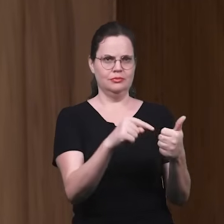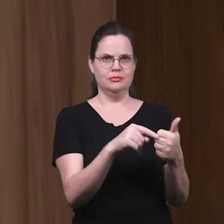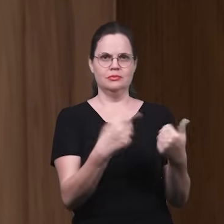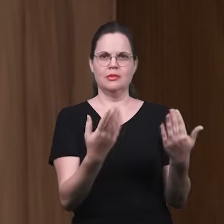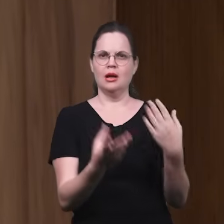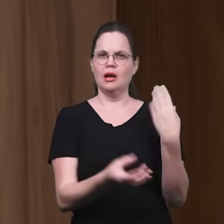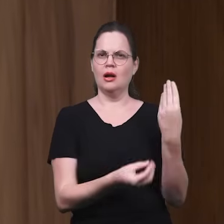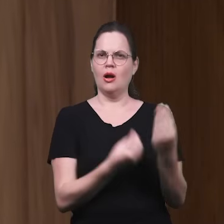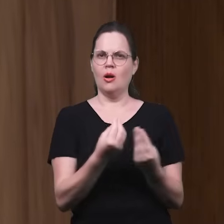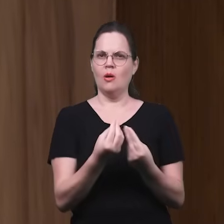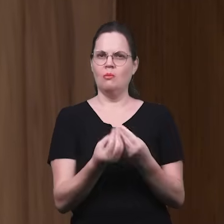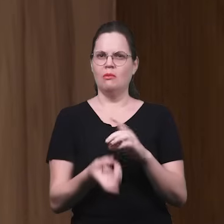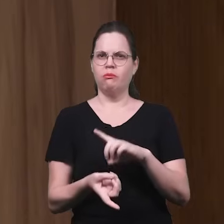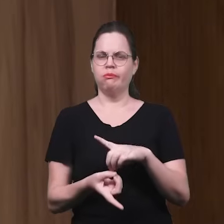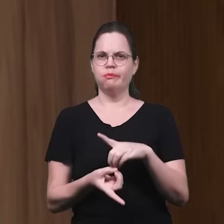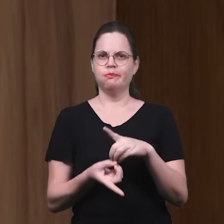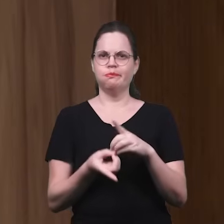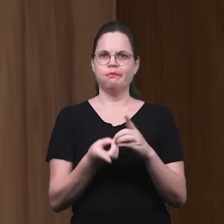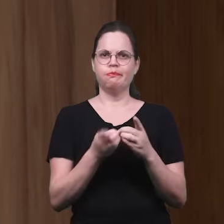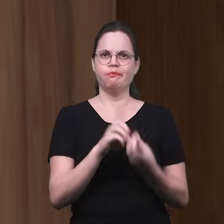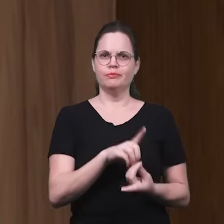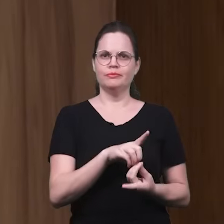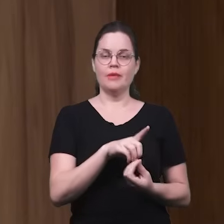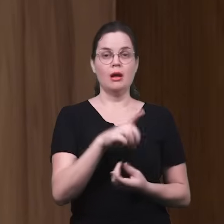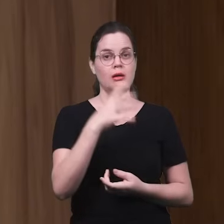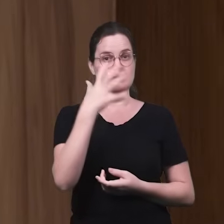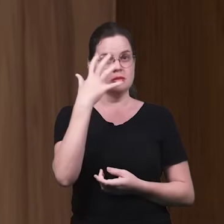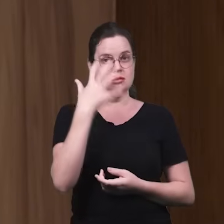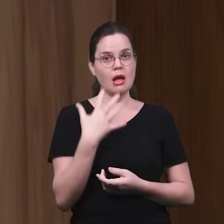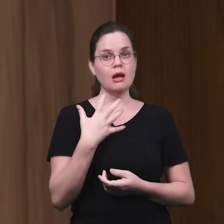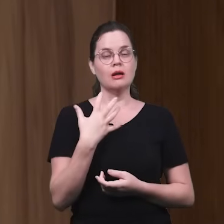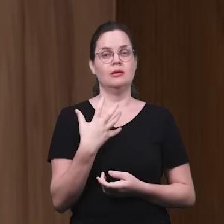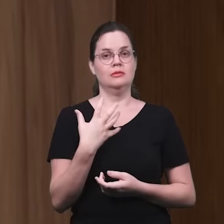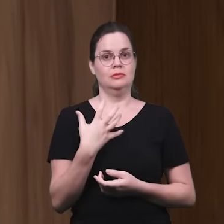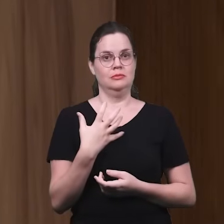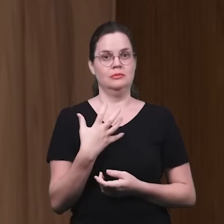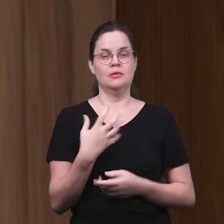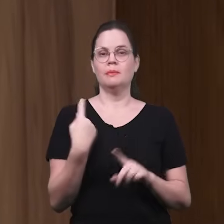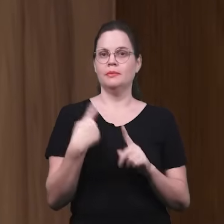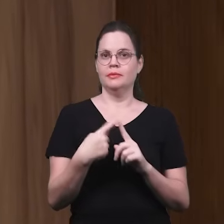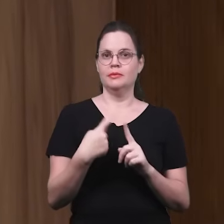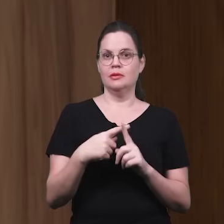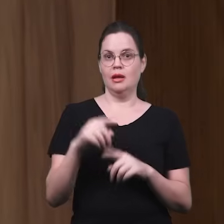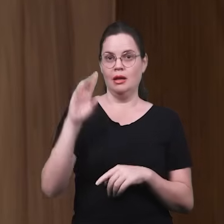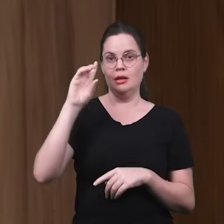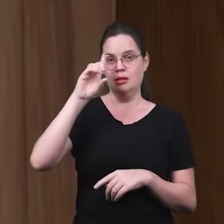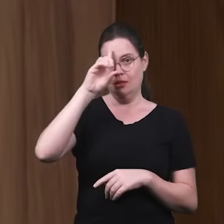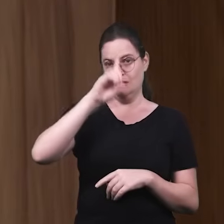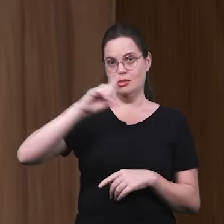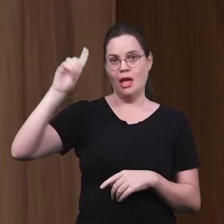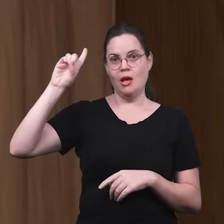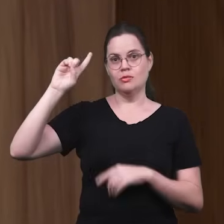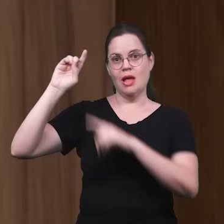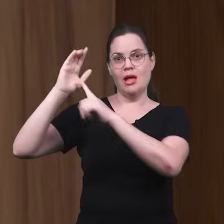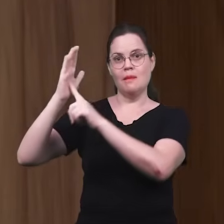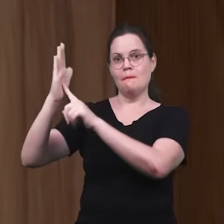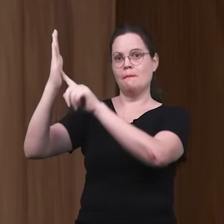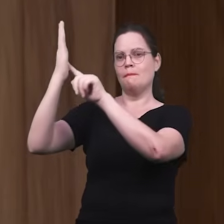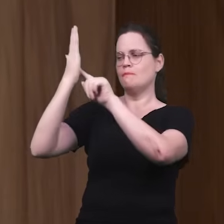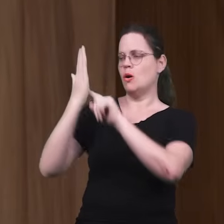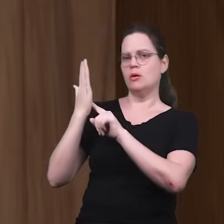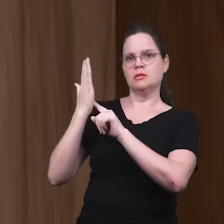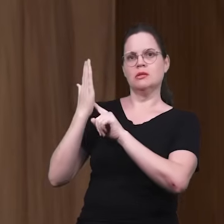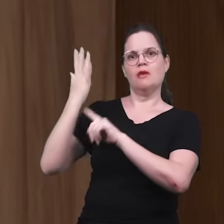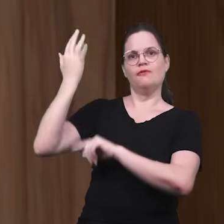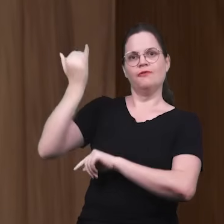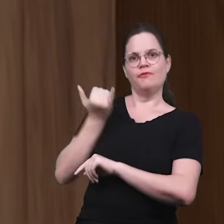um desvio tão sério, não é? É porque Deus, ele se revela na palavra. E a